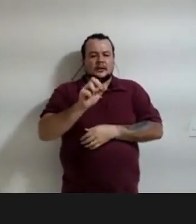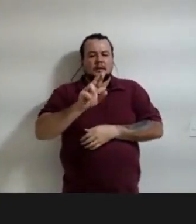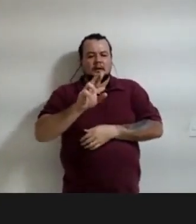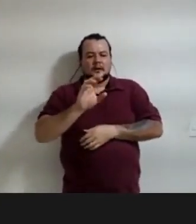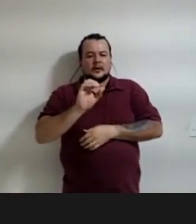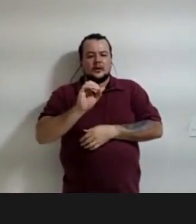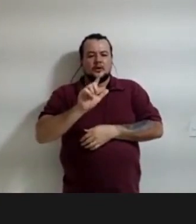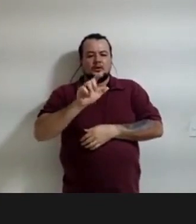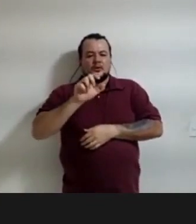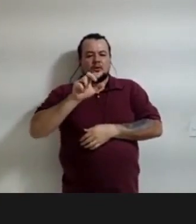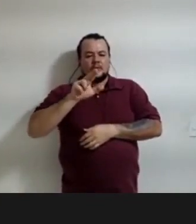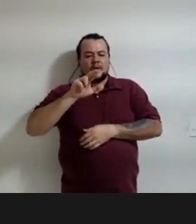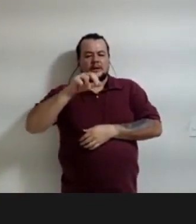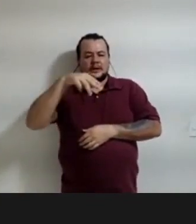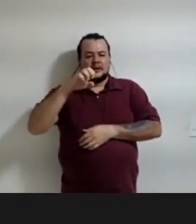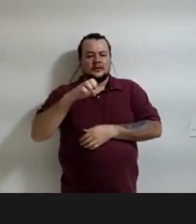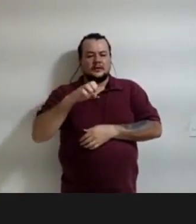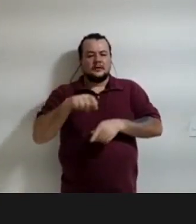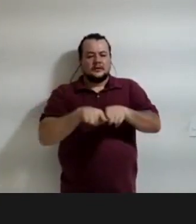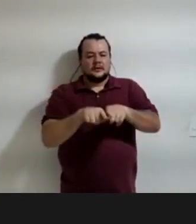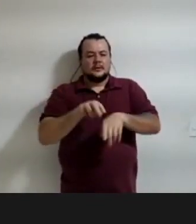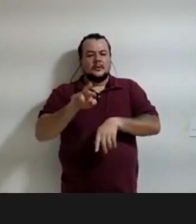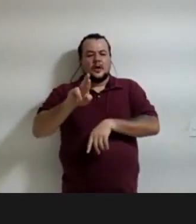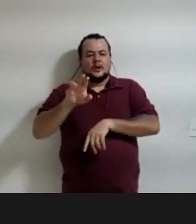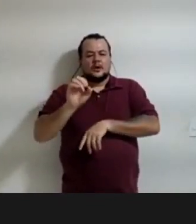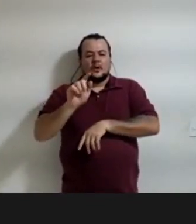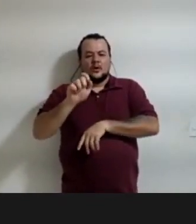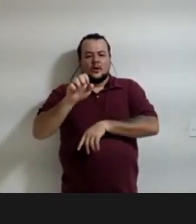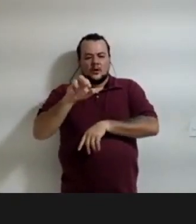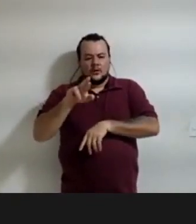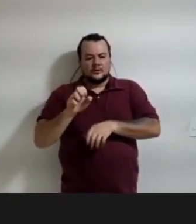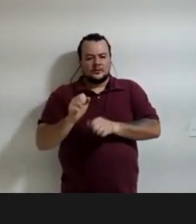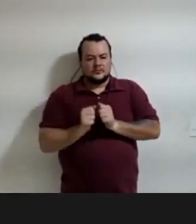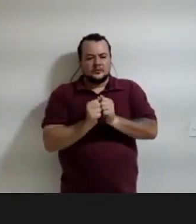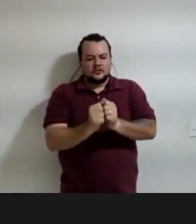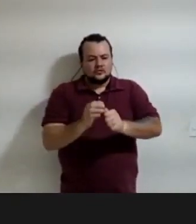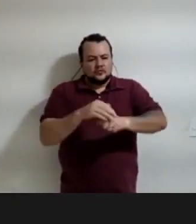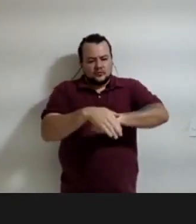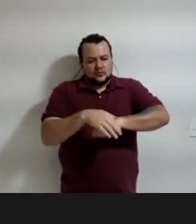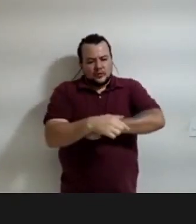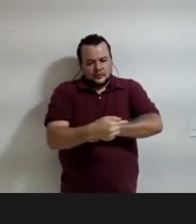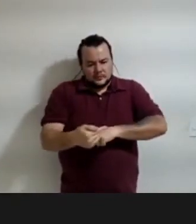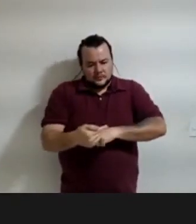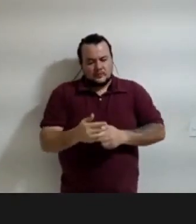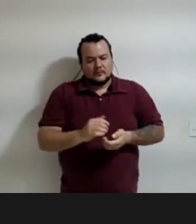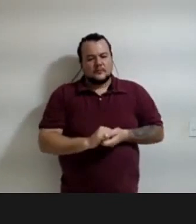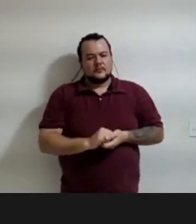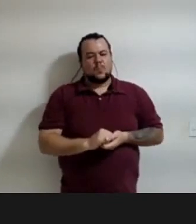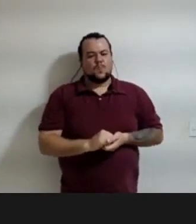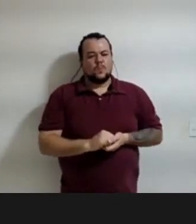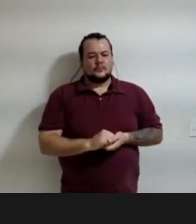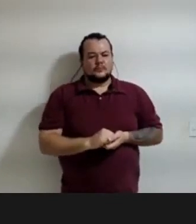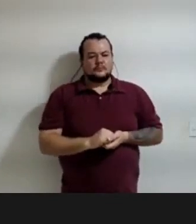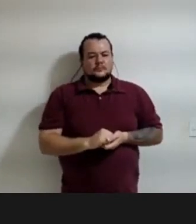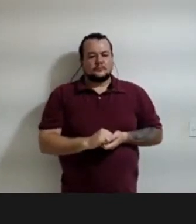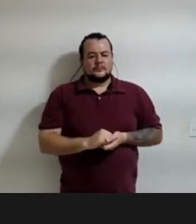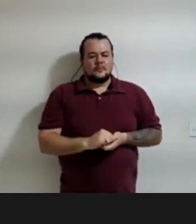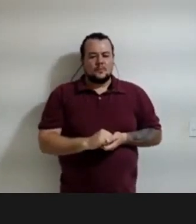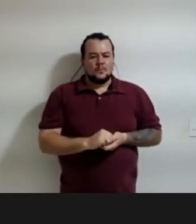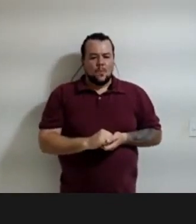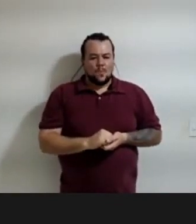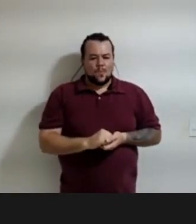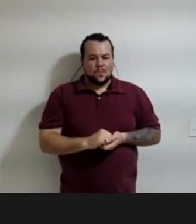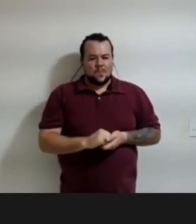acompanharam em todas as noites desta semana, e aos que às vezes